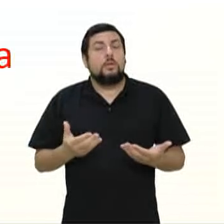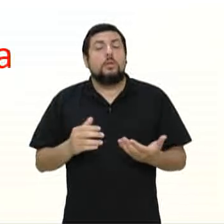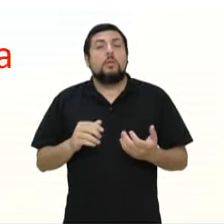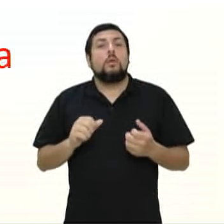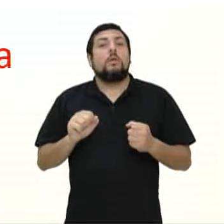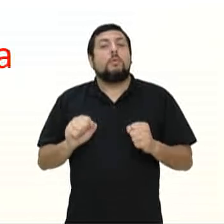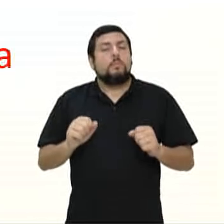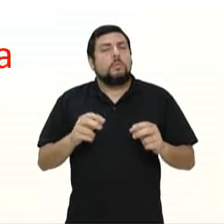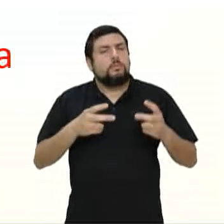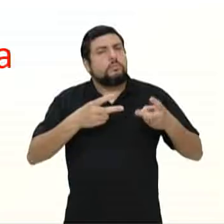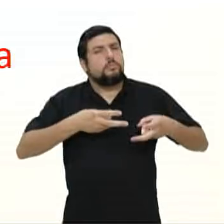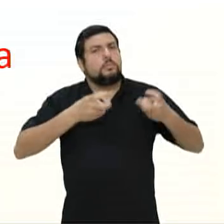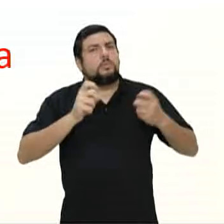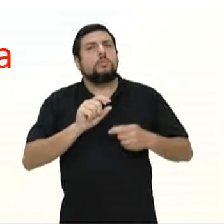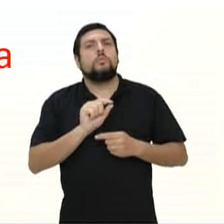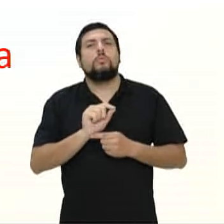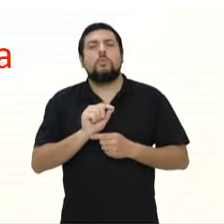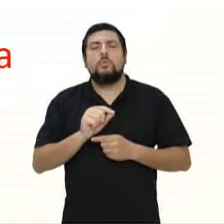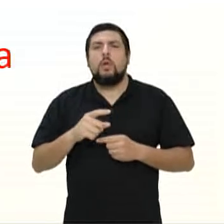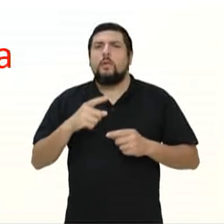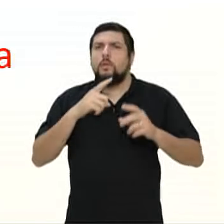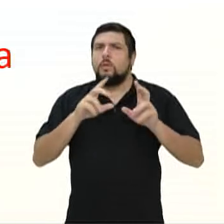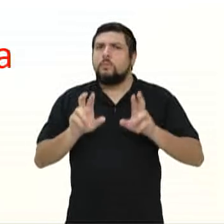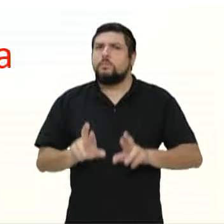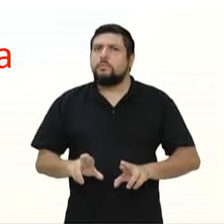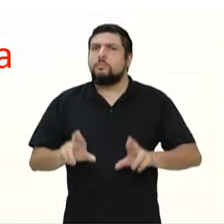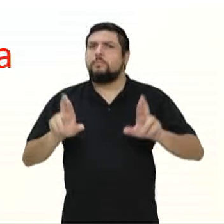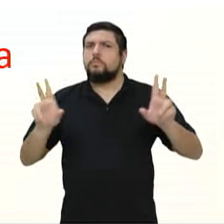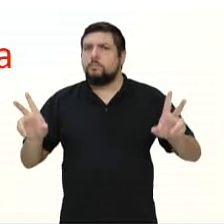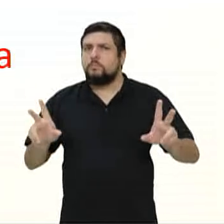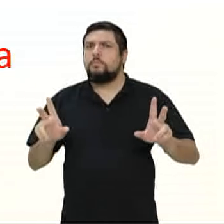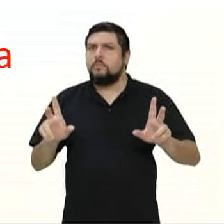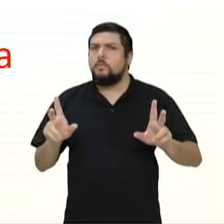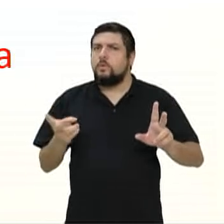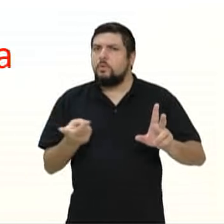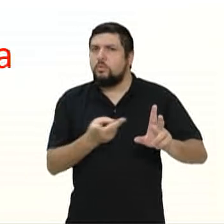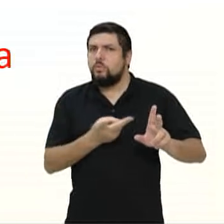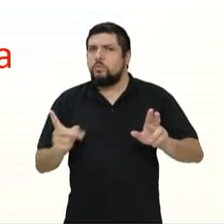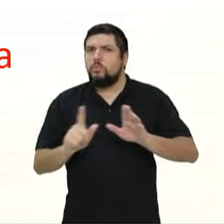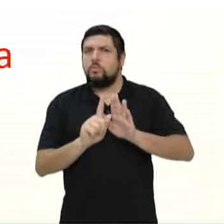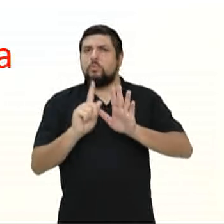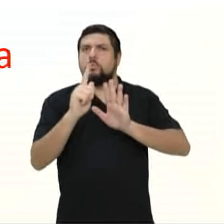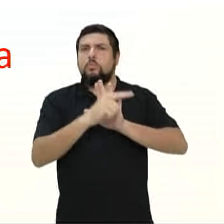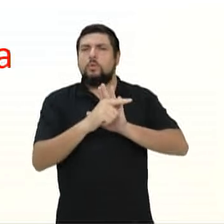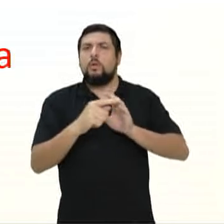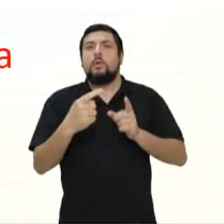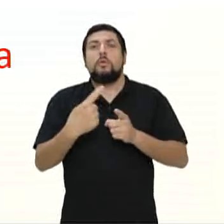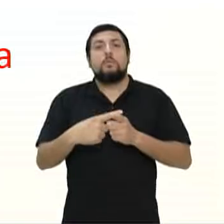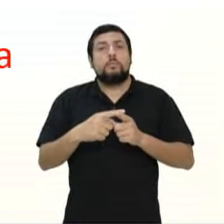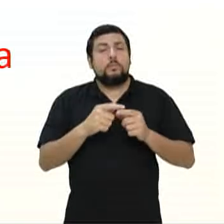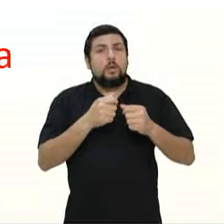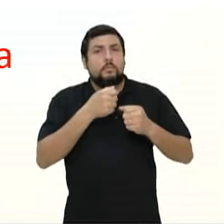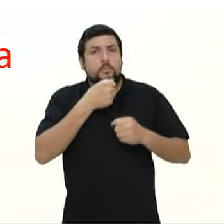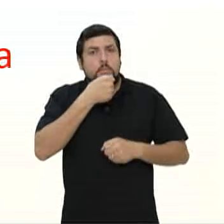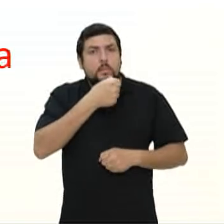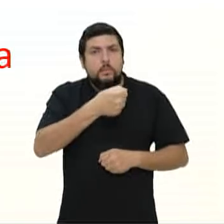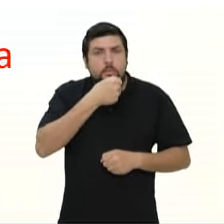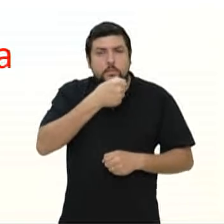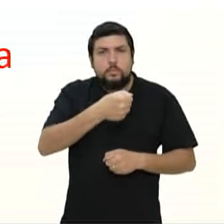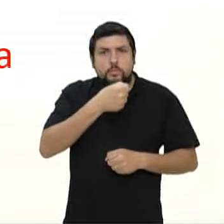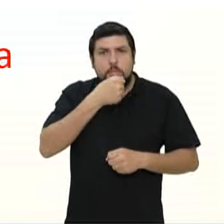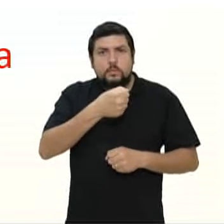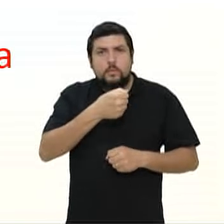uma das diferenças entre os dois gêneros, né? Pois na reportagem, essa opinião